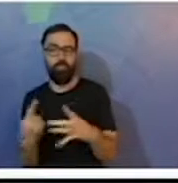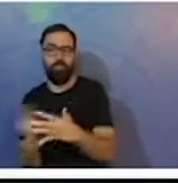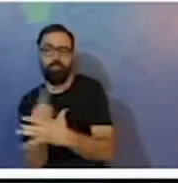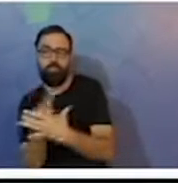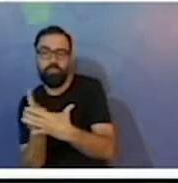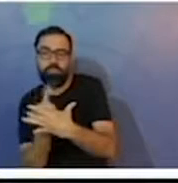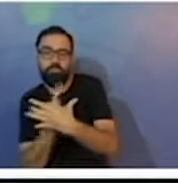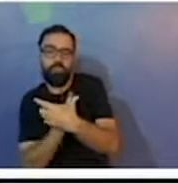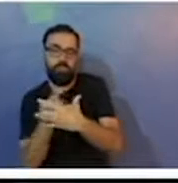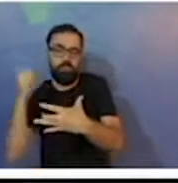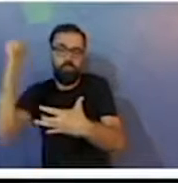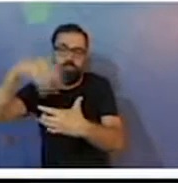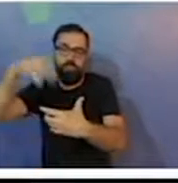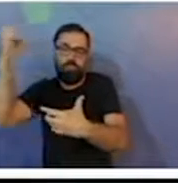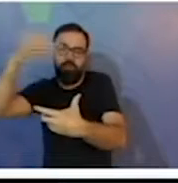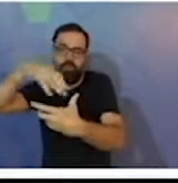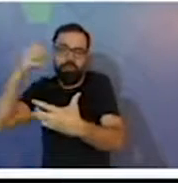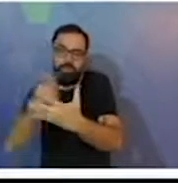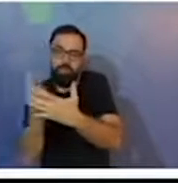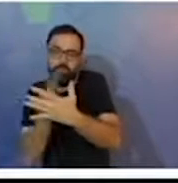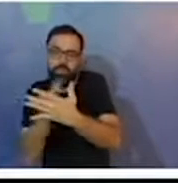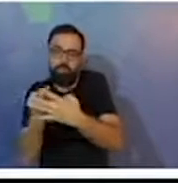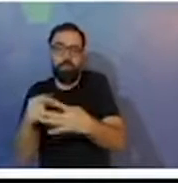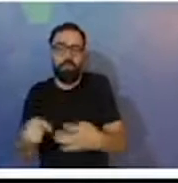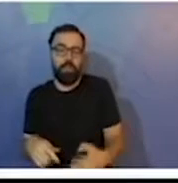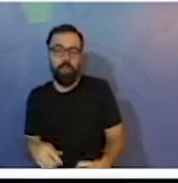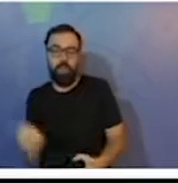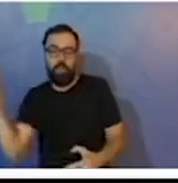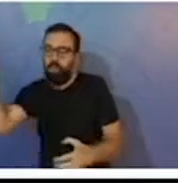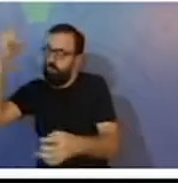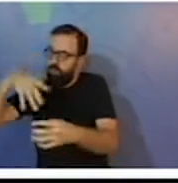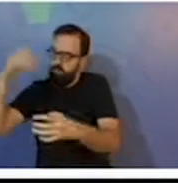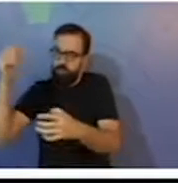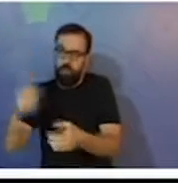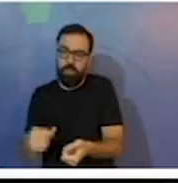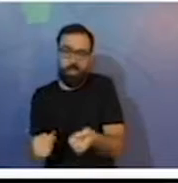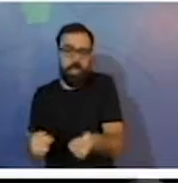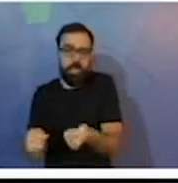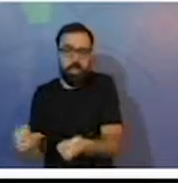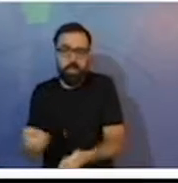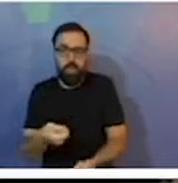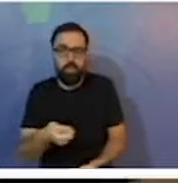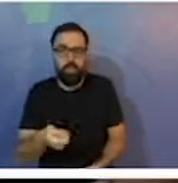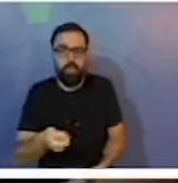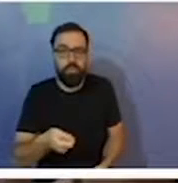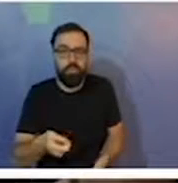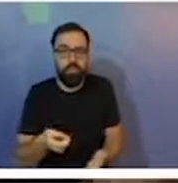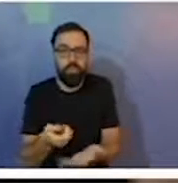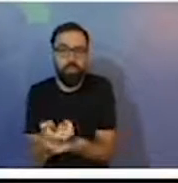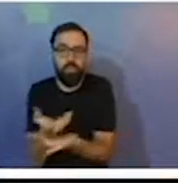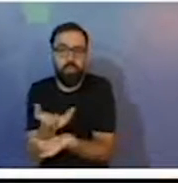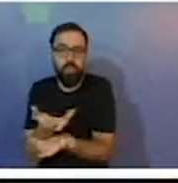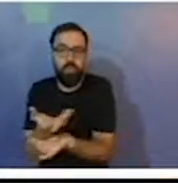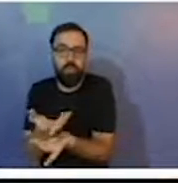adicione os demais ingredientes e bata novamente coe e sirva gelado